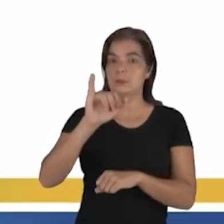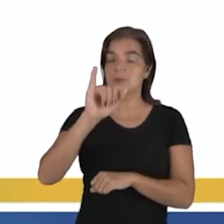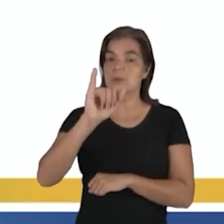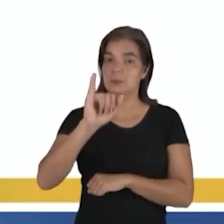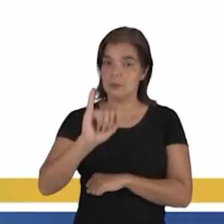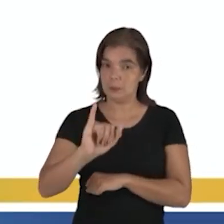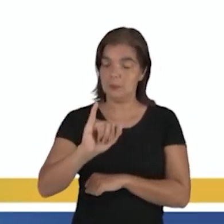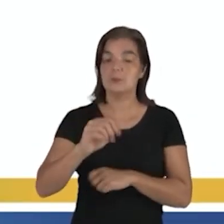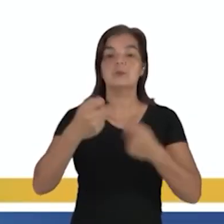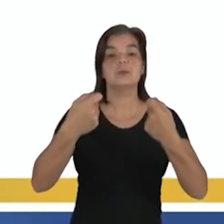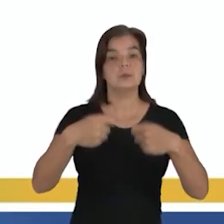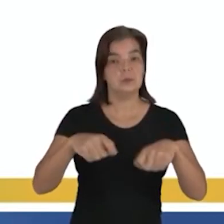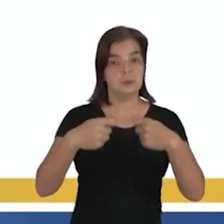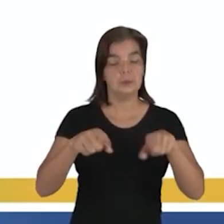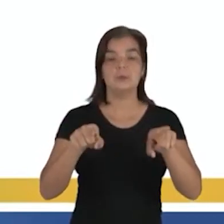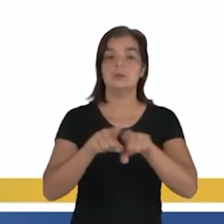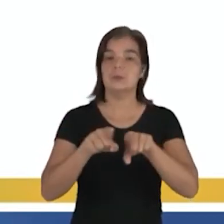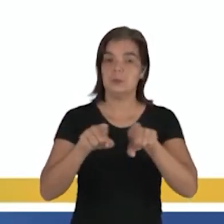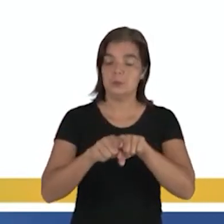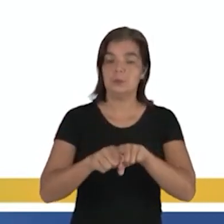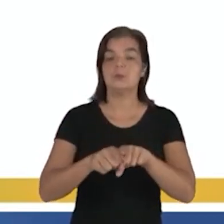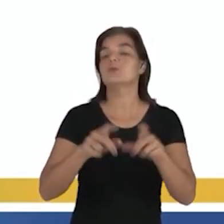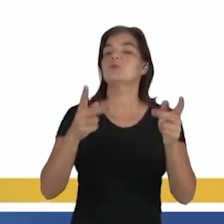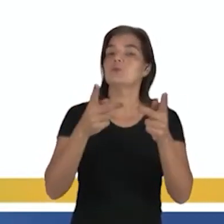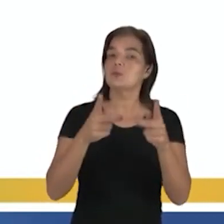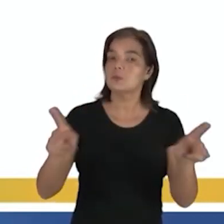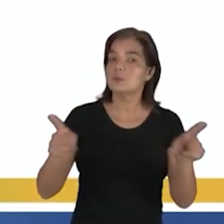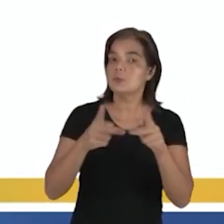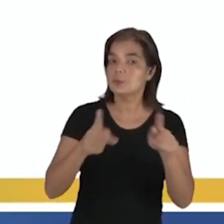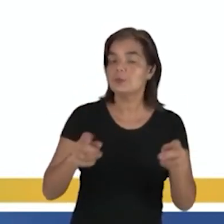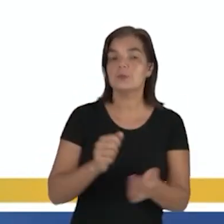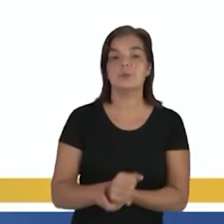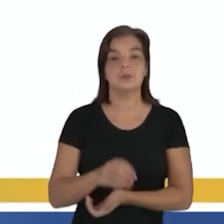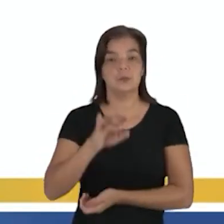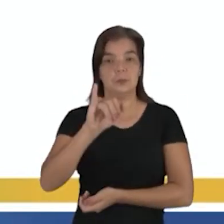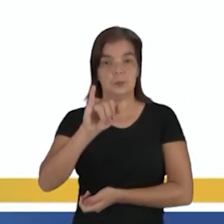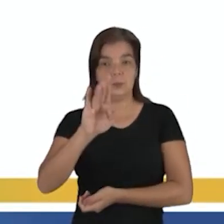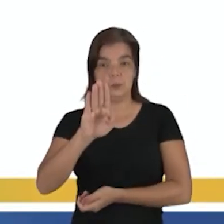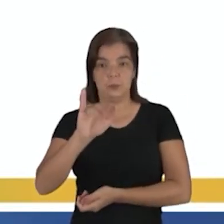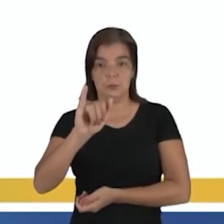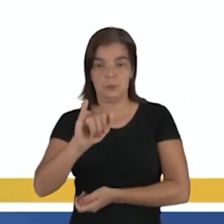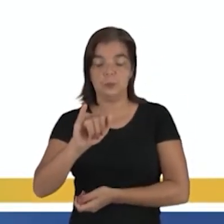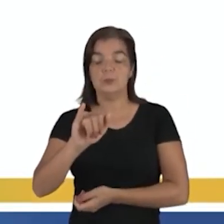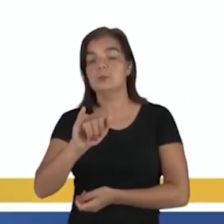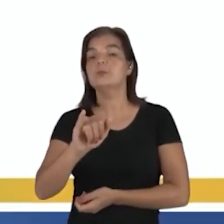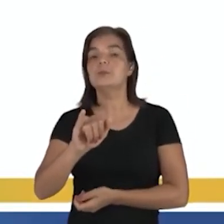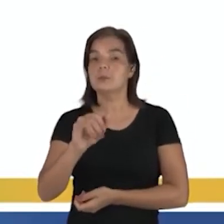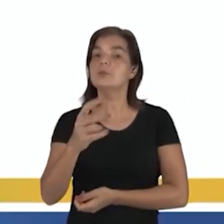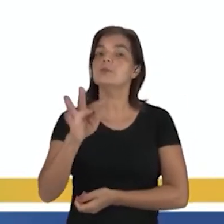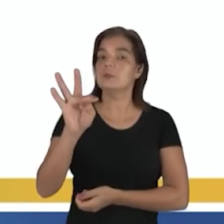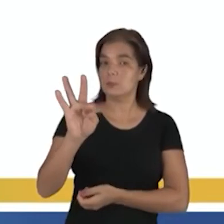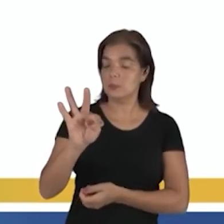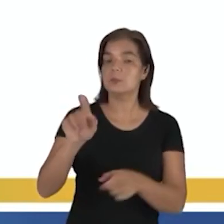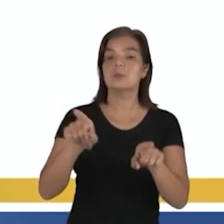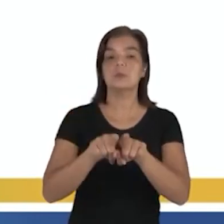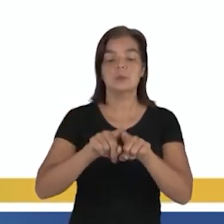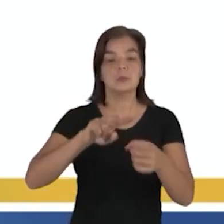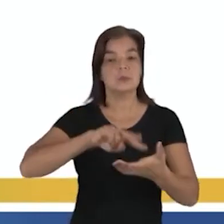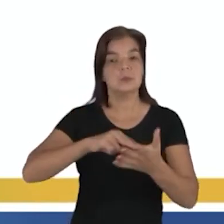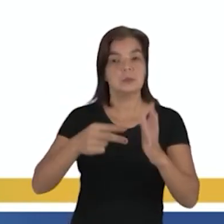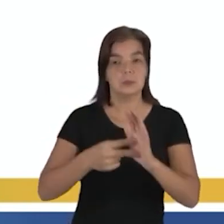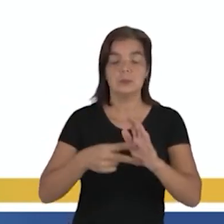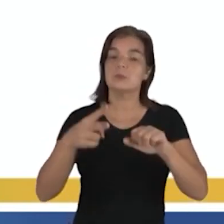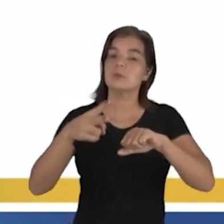indireto, complemento com preposição. E o bitransitivo são verbos que